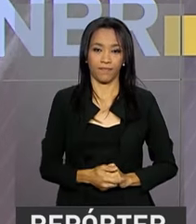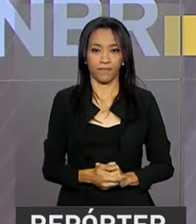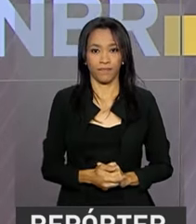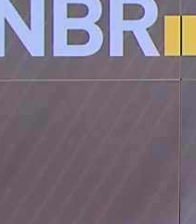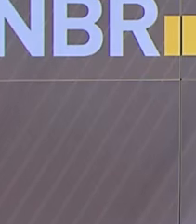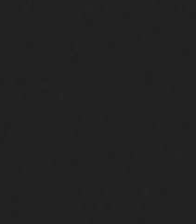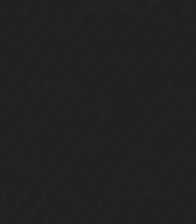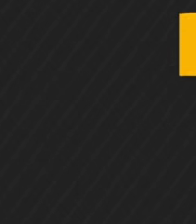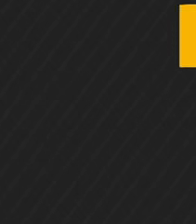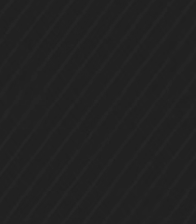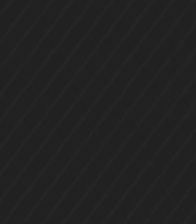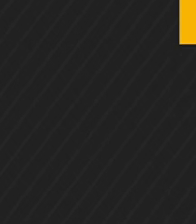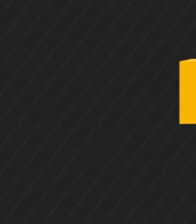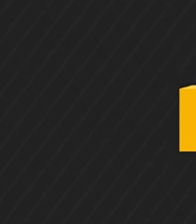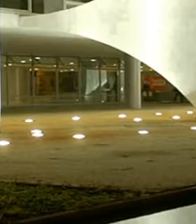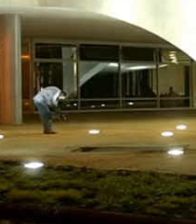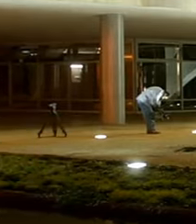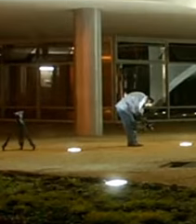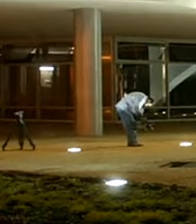tal